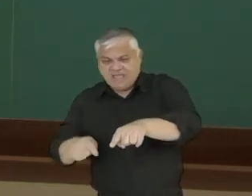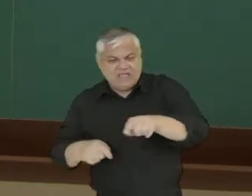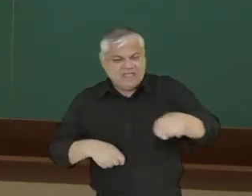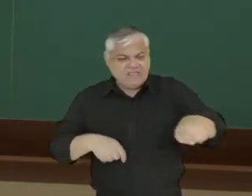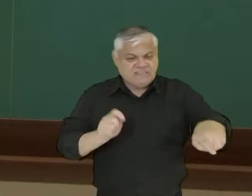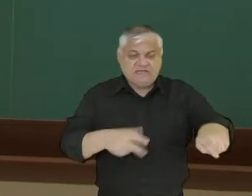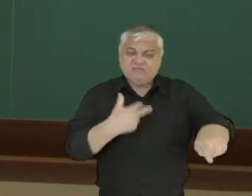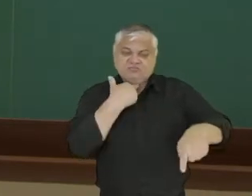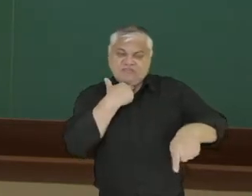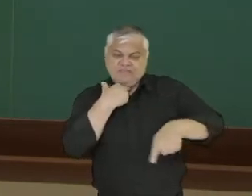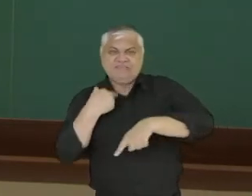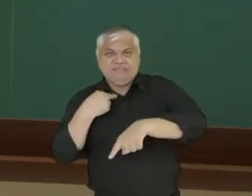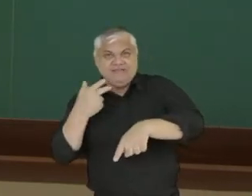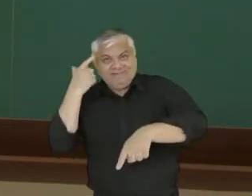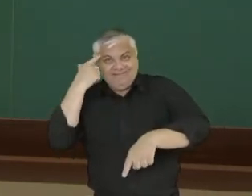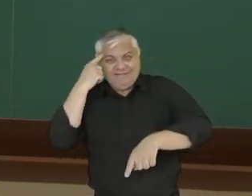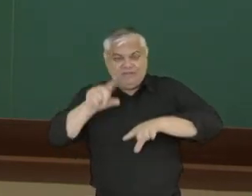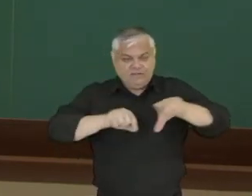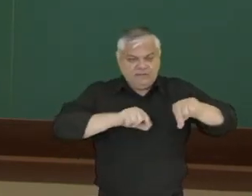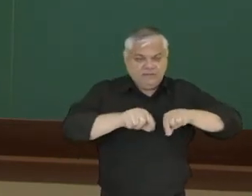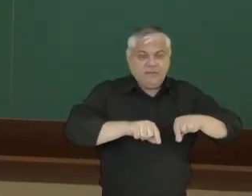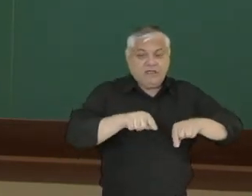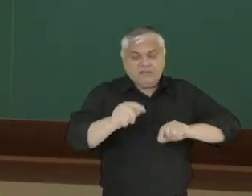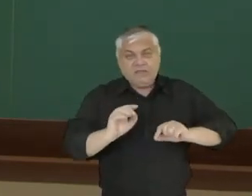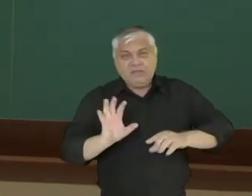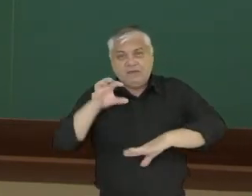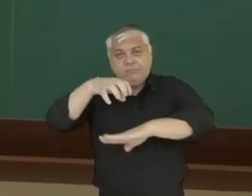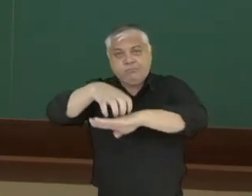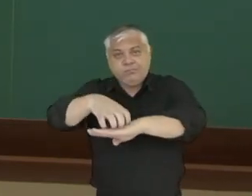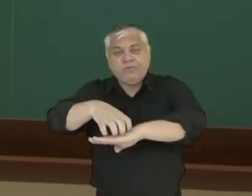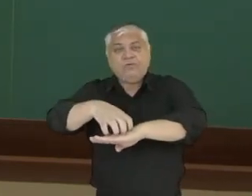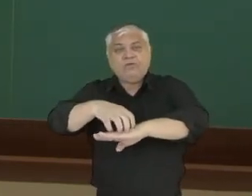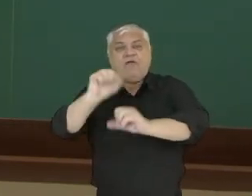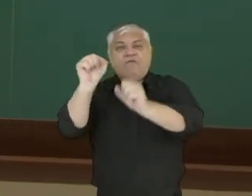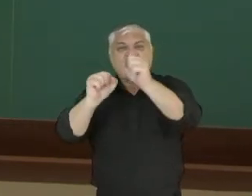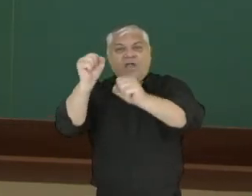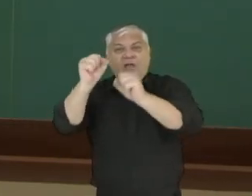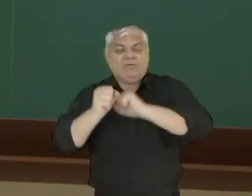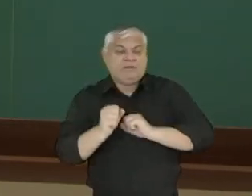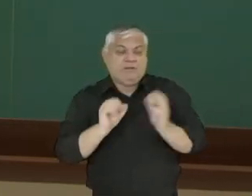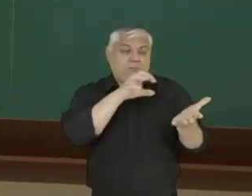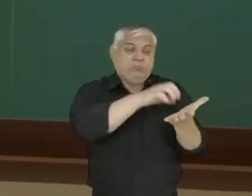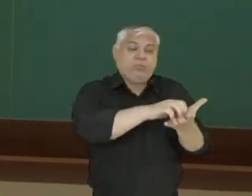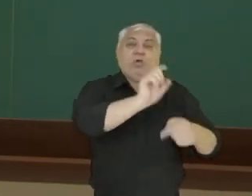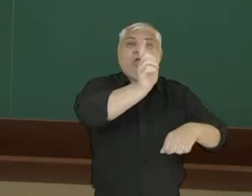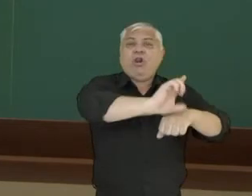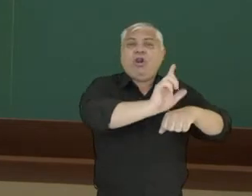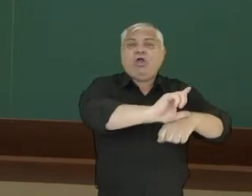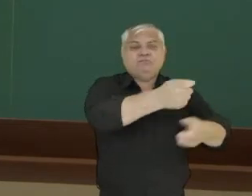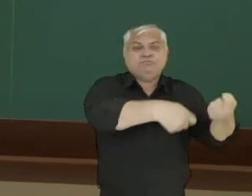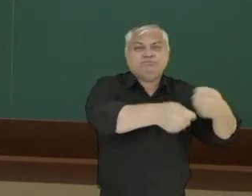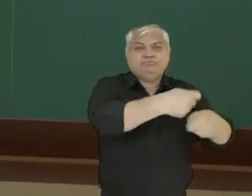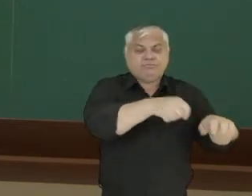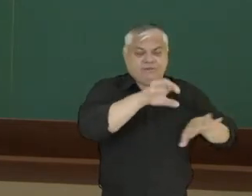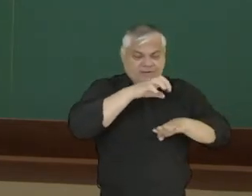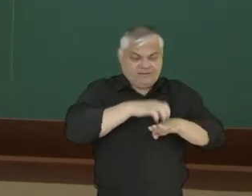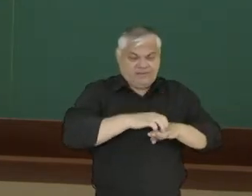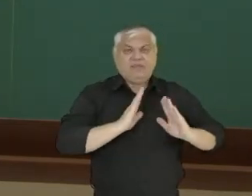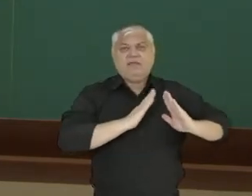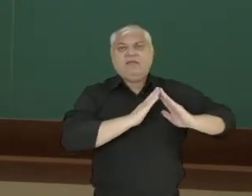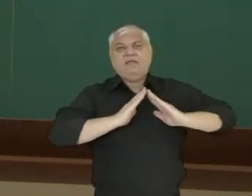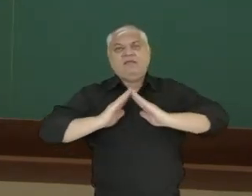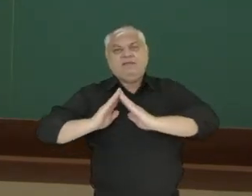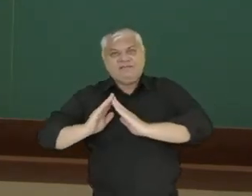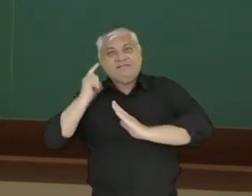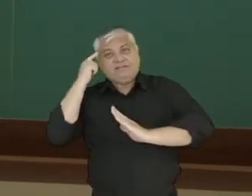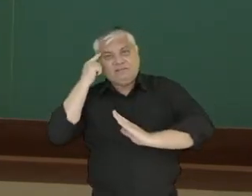área deve ser destinada à ocupação industrial, à ocupação comercial ou ainda a áreas residenciais. Retornando aqui na